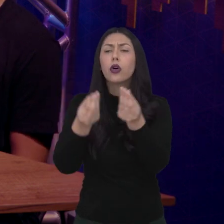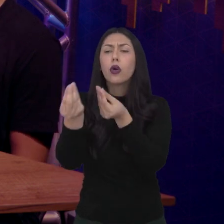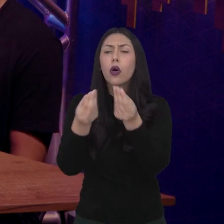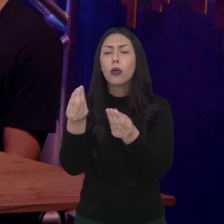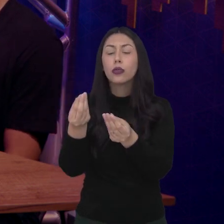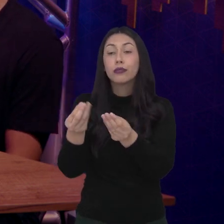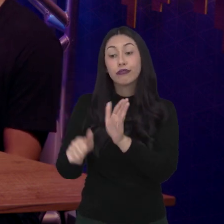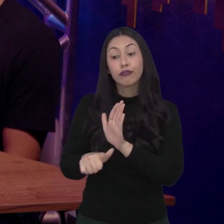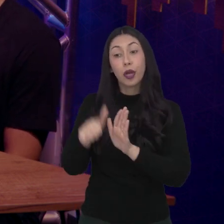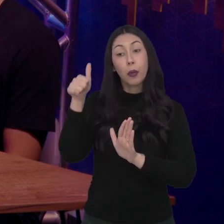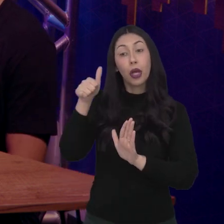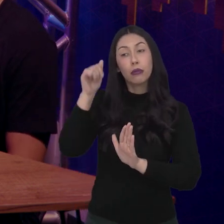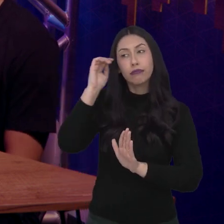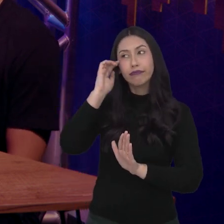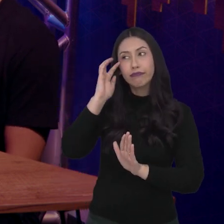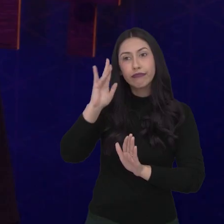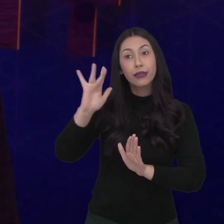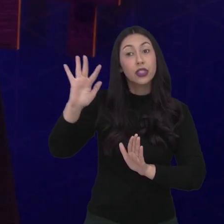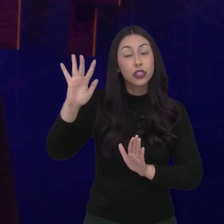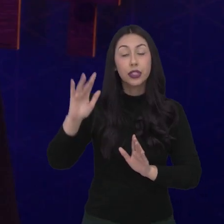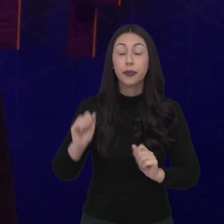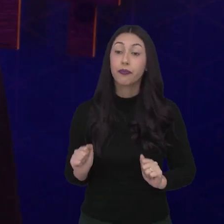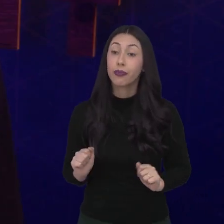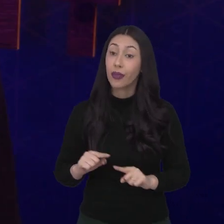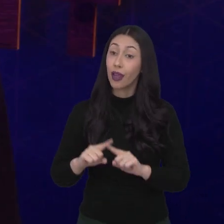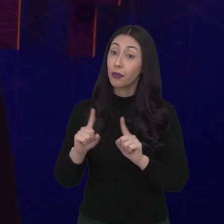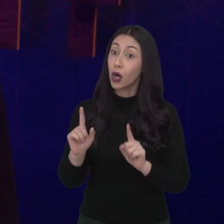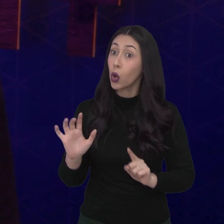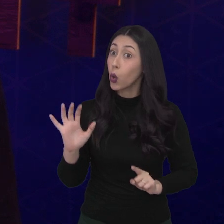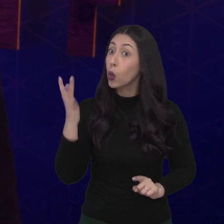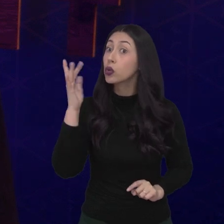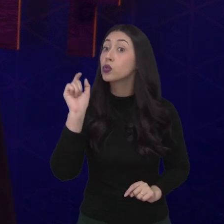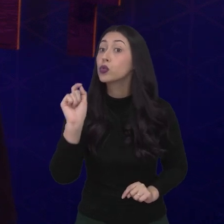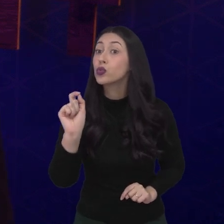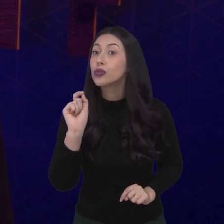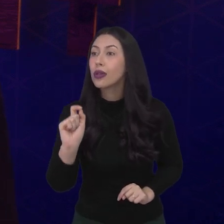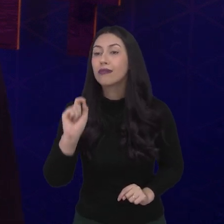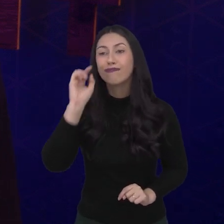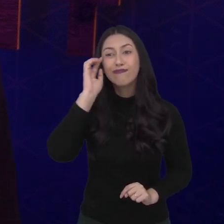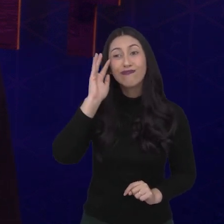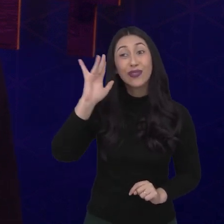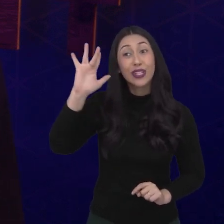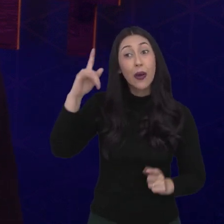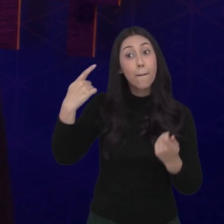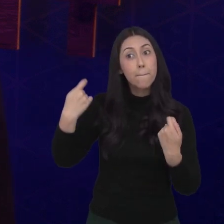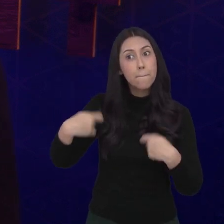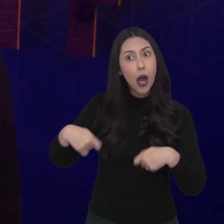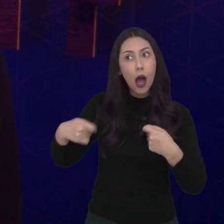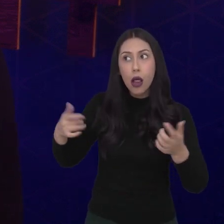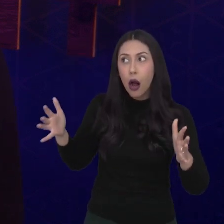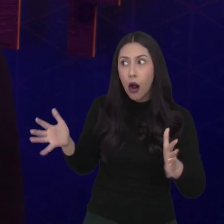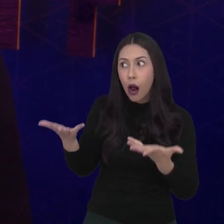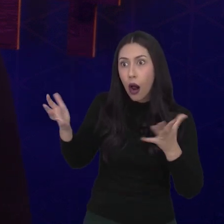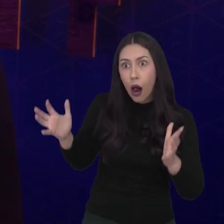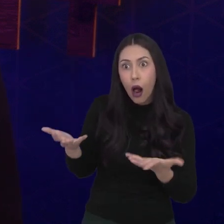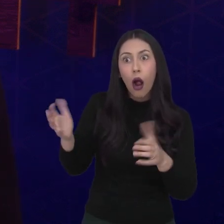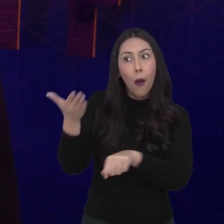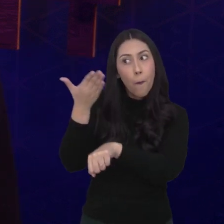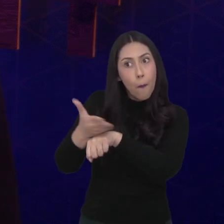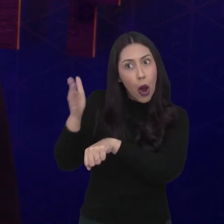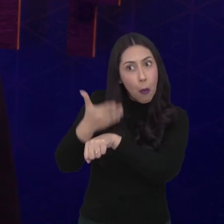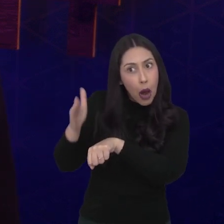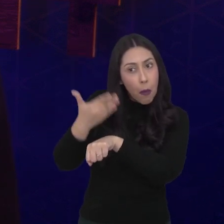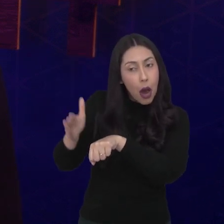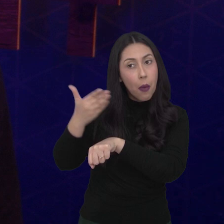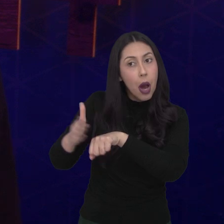vida precisam de imaginação. E o que acontece é que a imaginação, ela precisa ser estimulada, né,